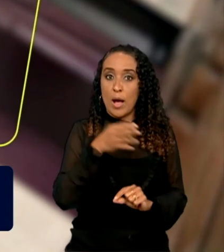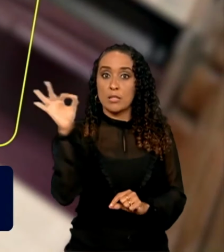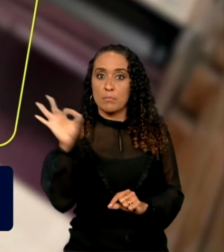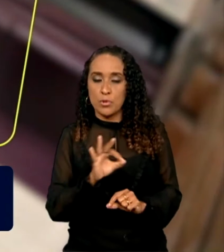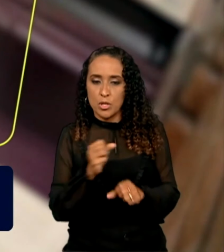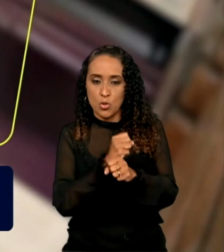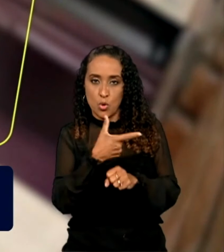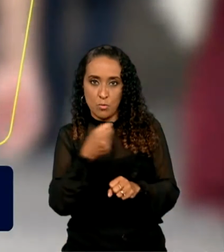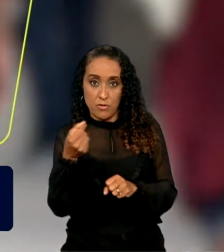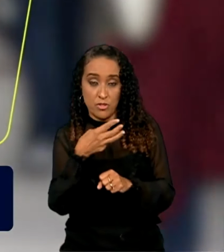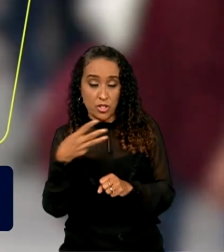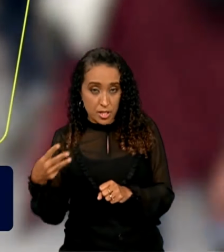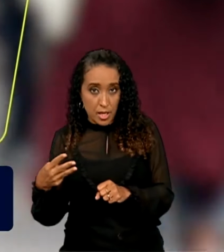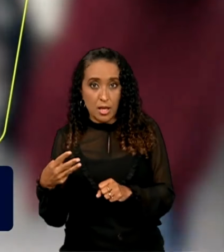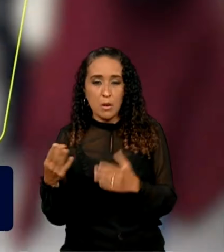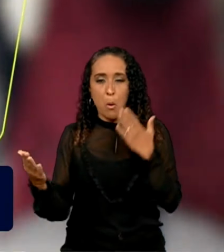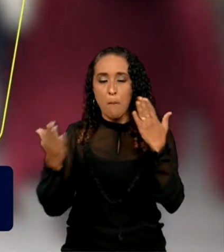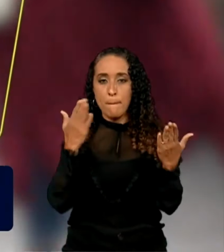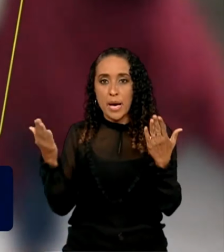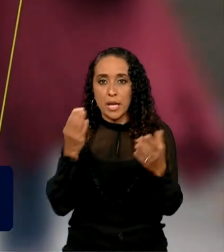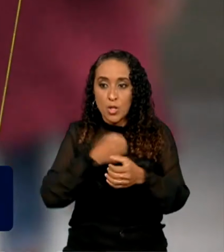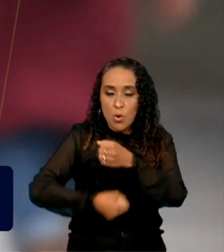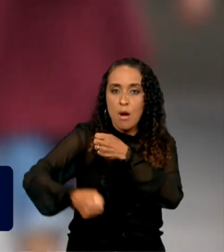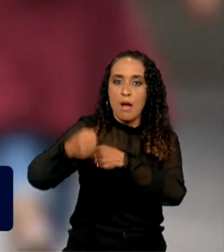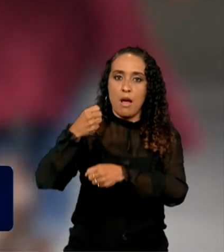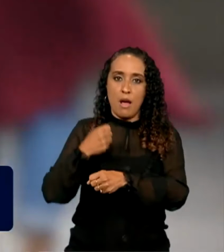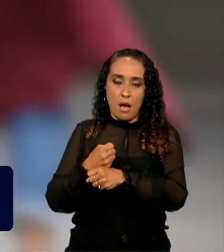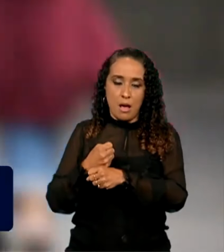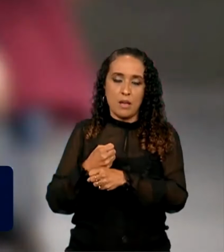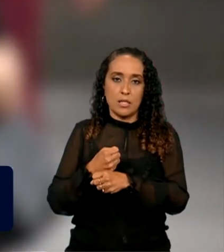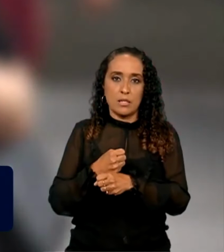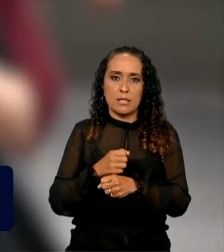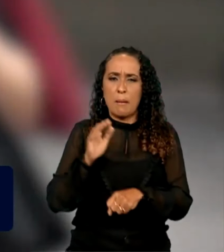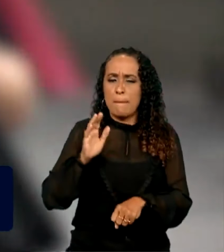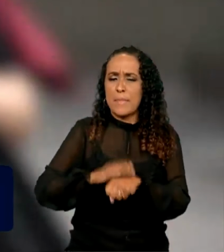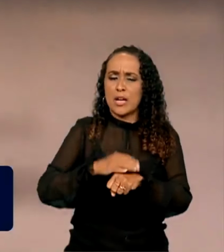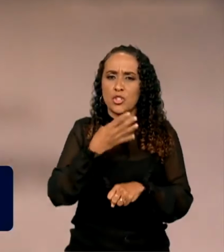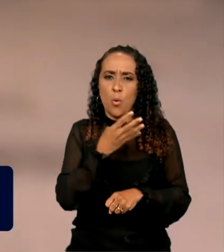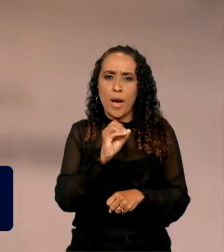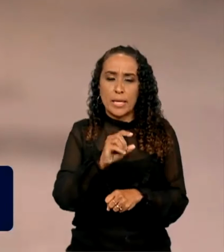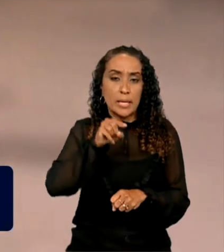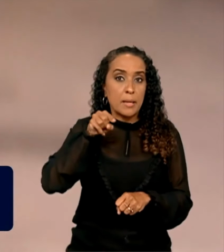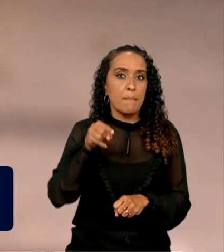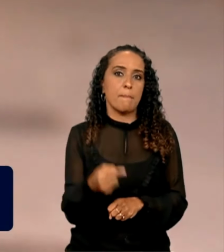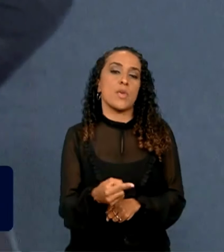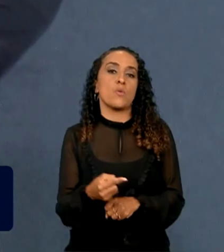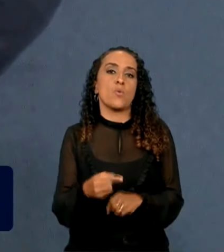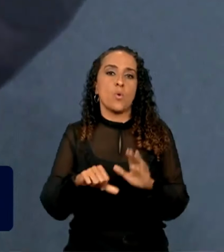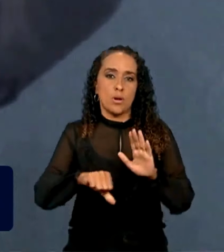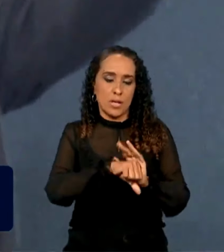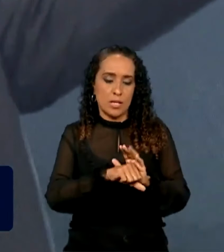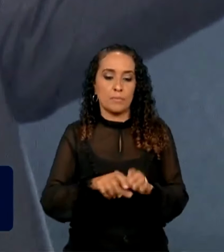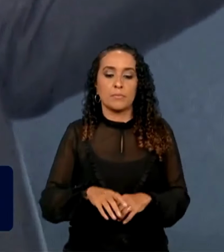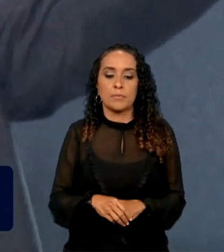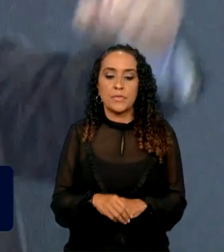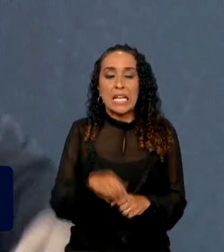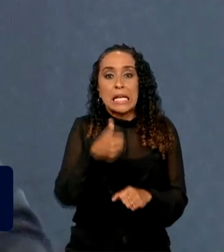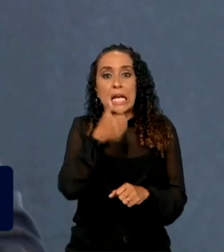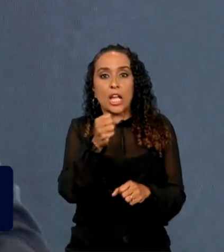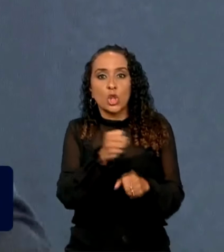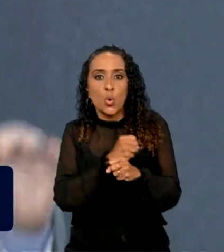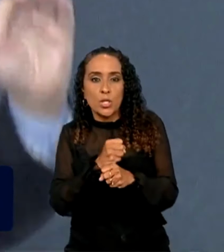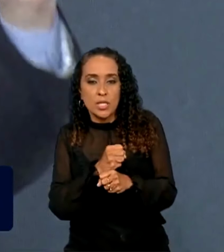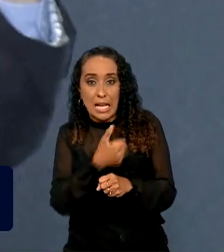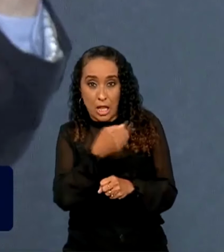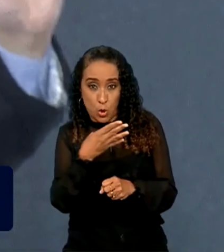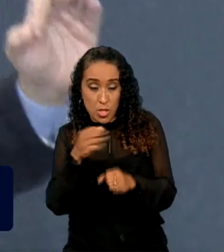em 2023 comparados ao ano anterior. Foram mais de 40 mil casos. Em 14 anos,